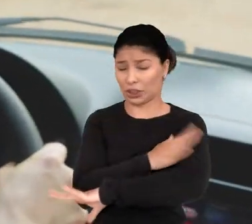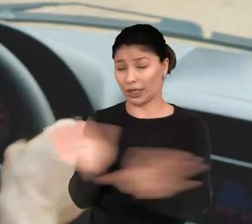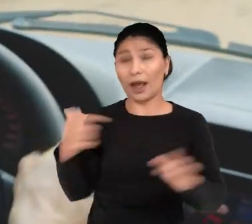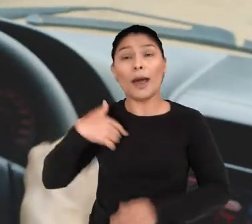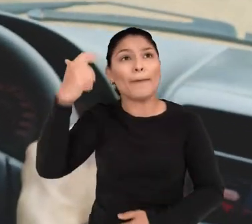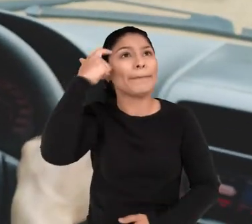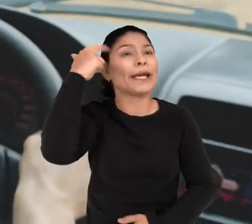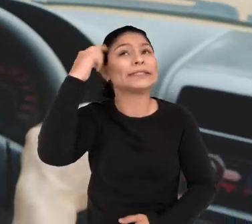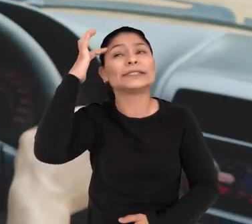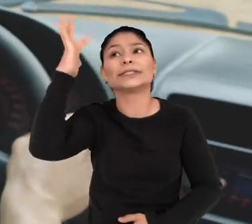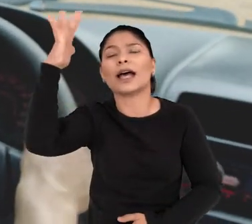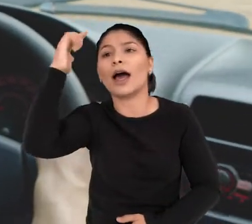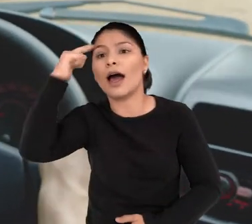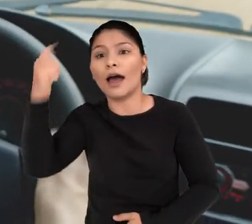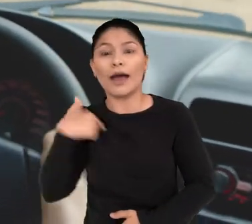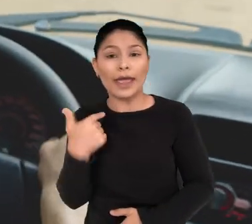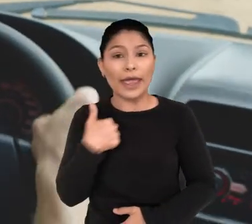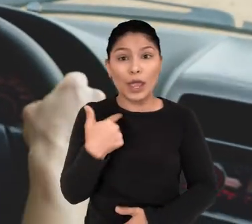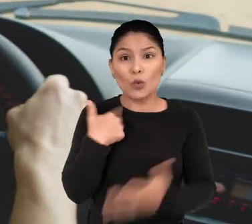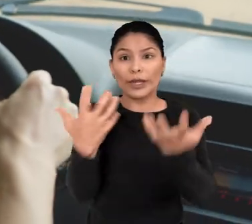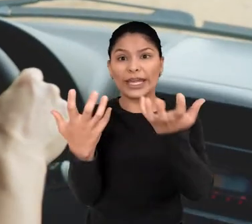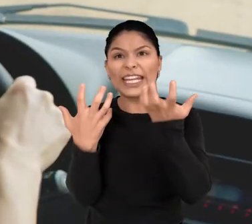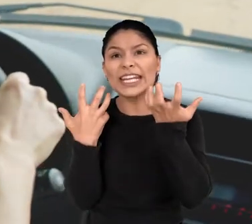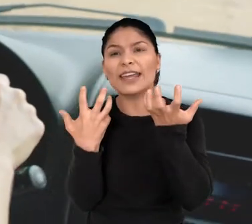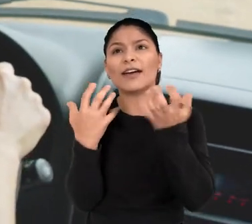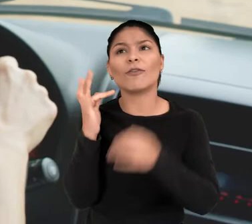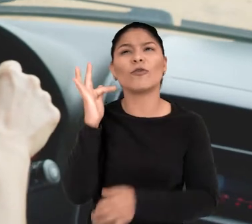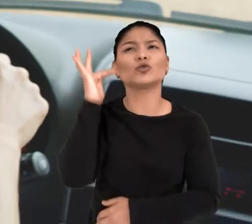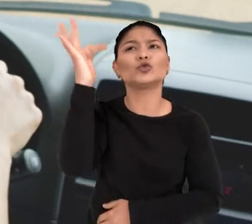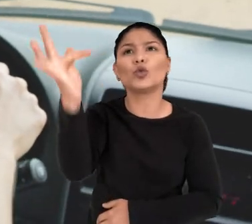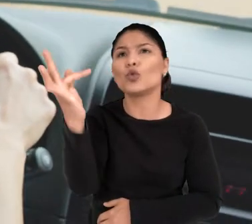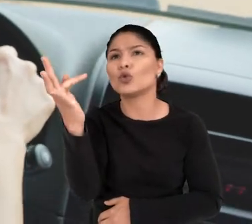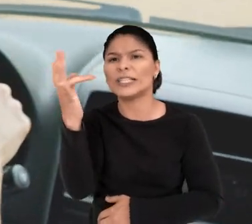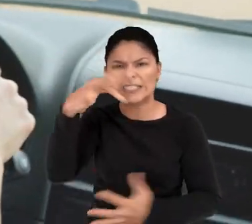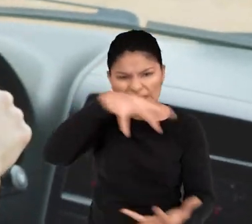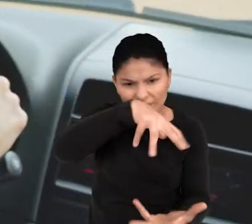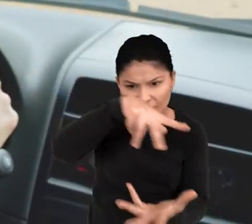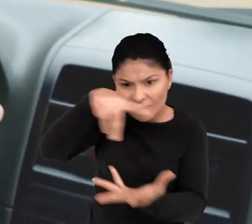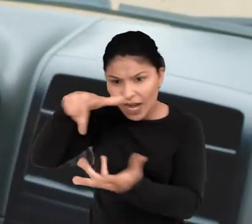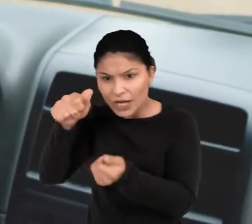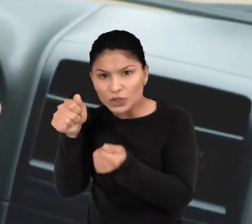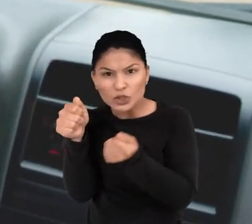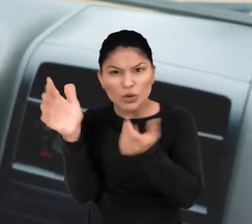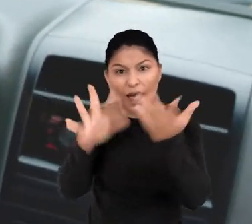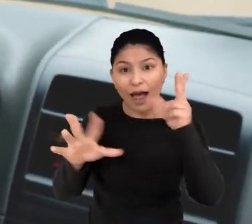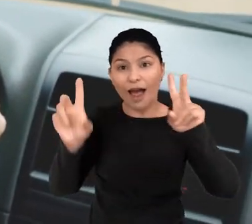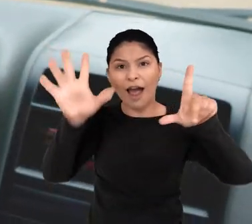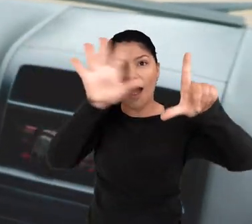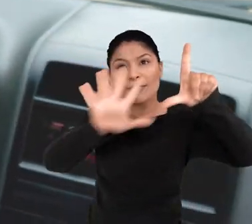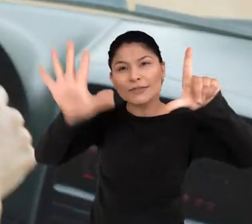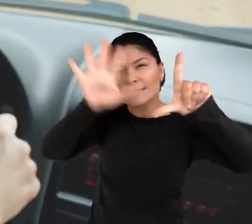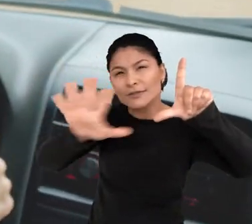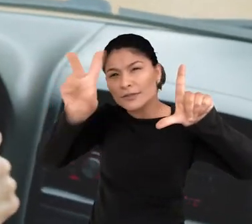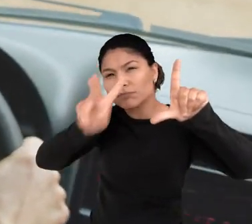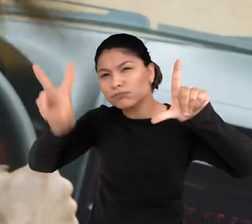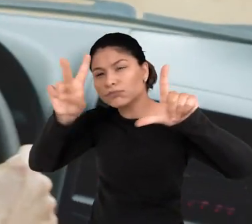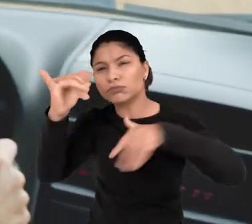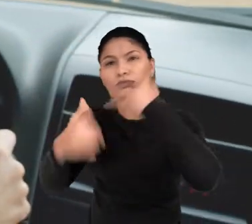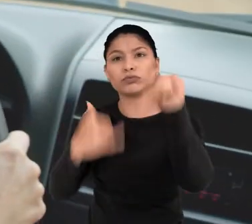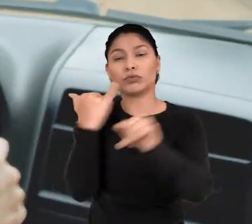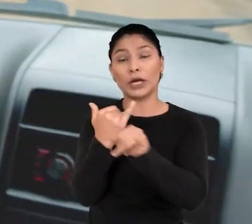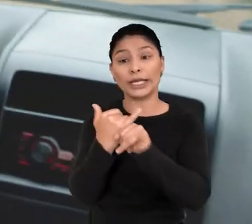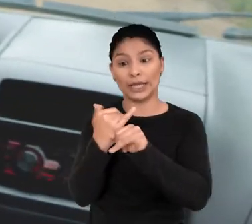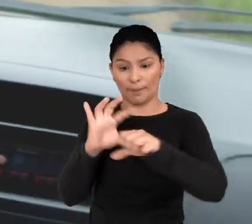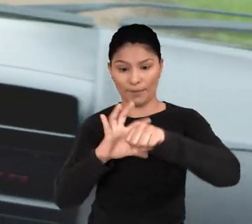Chega, chega disso Ah, e pensar que eu estava prevendo esse universo, esse mundo